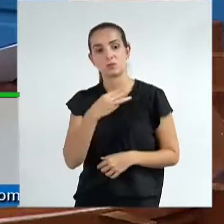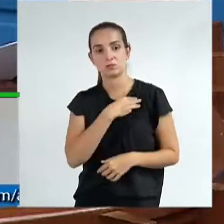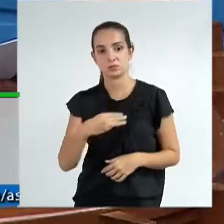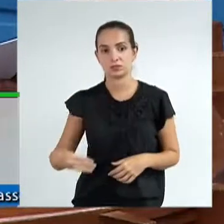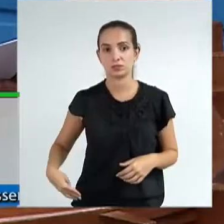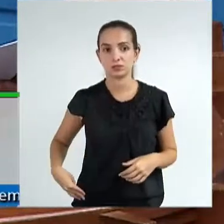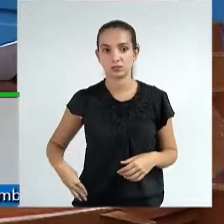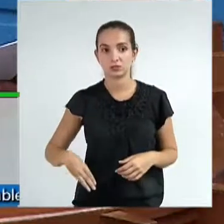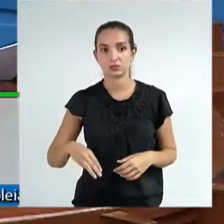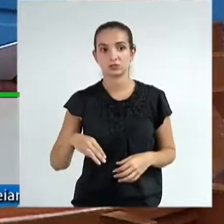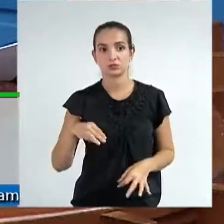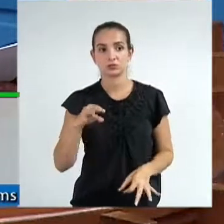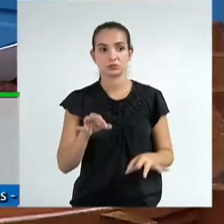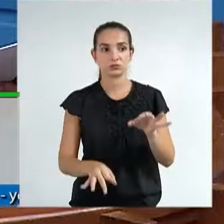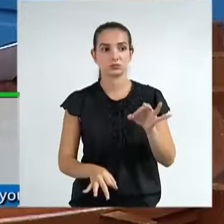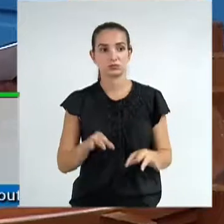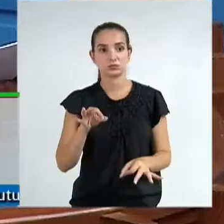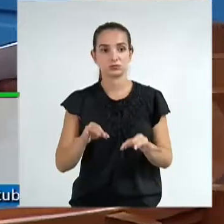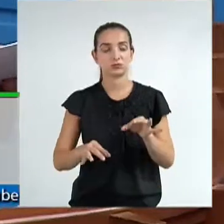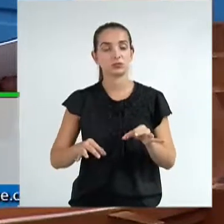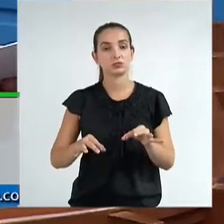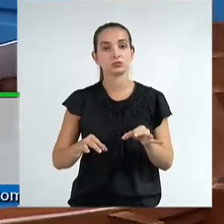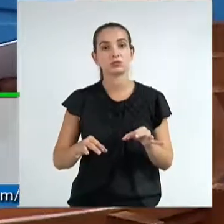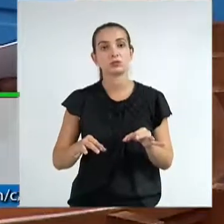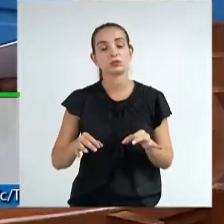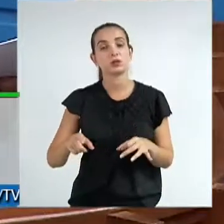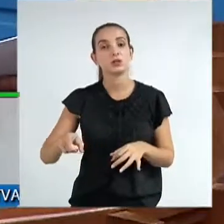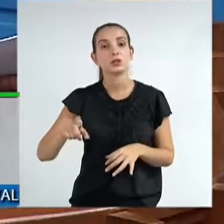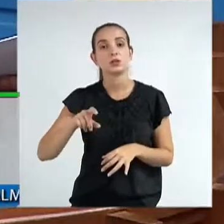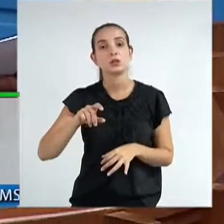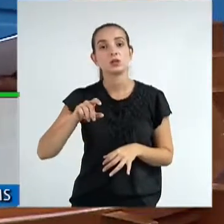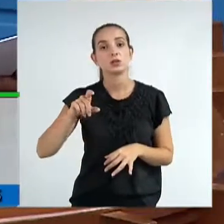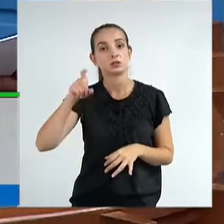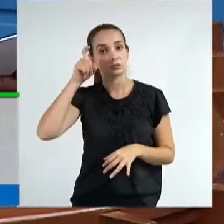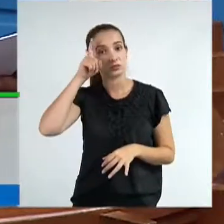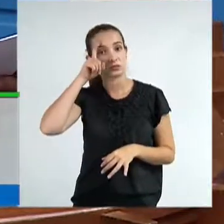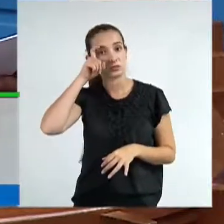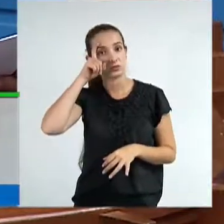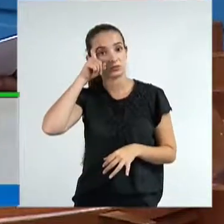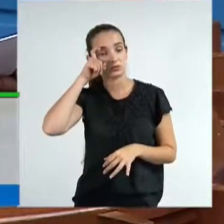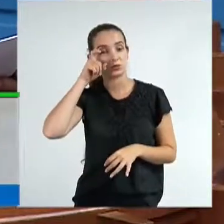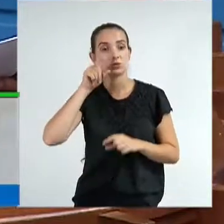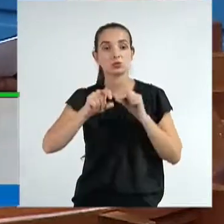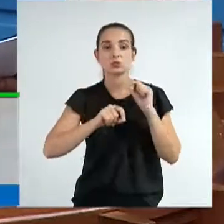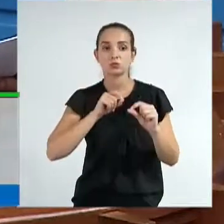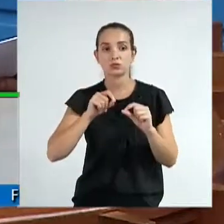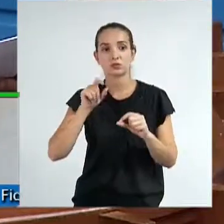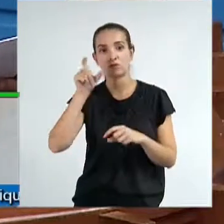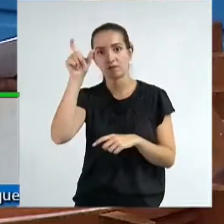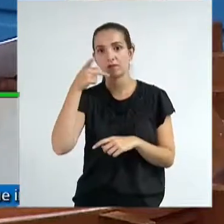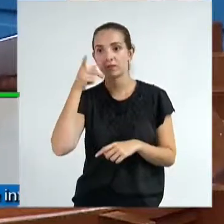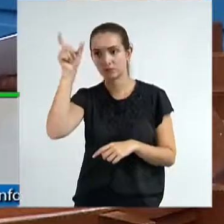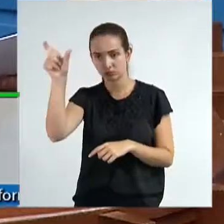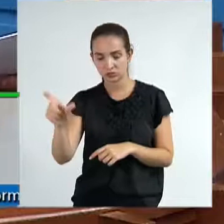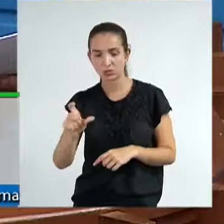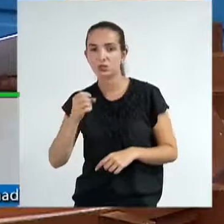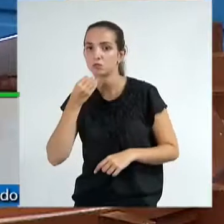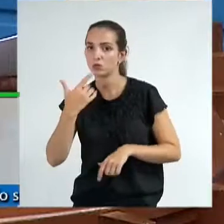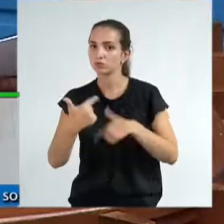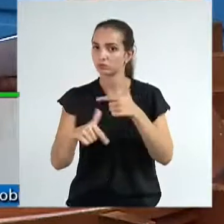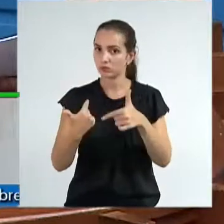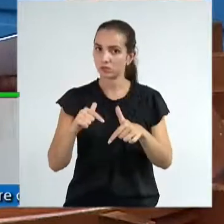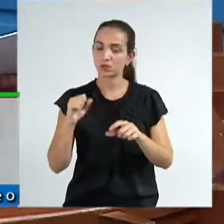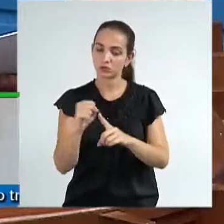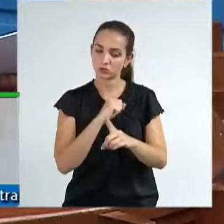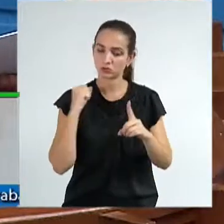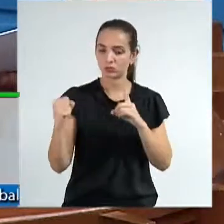da Justiça, Sérgio Moro, pelos relevantes serviços prestados à sociedade brasileira, sendo